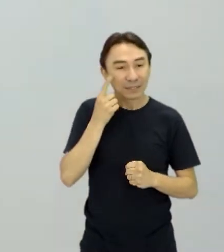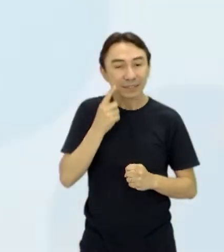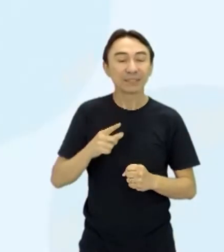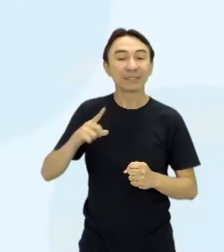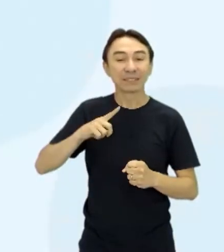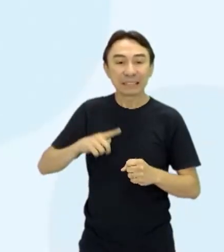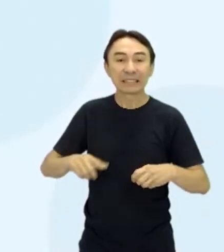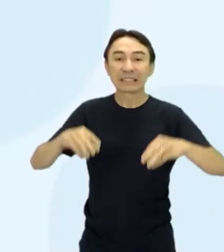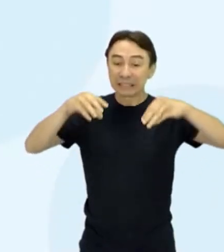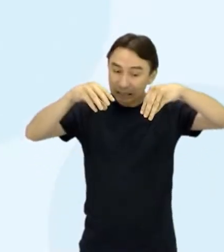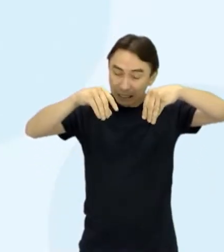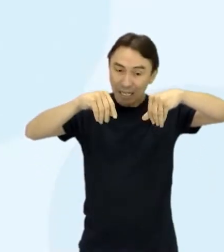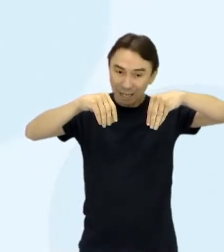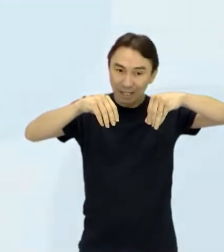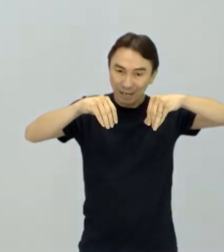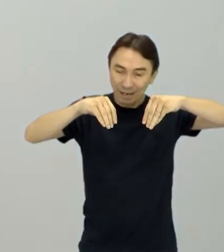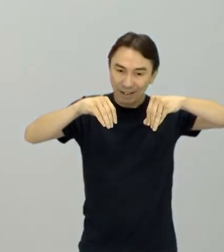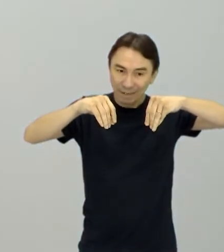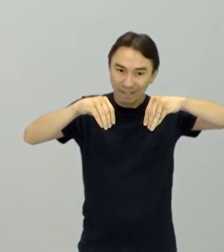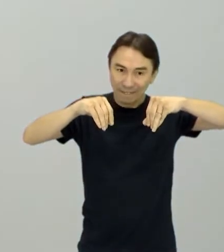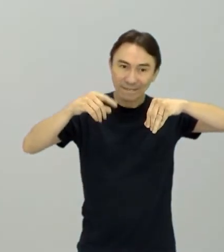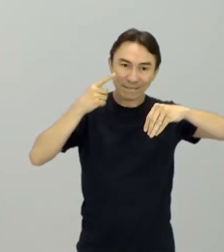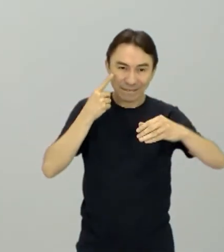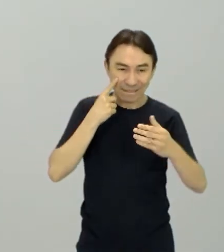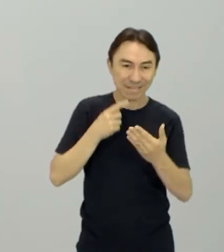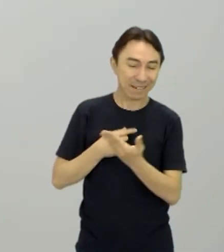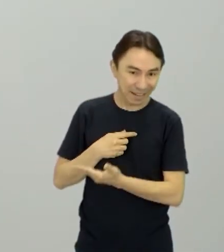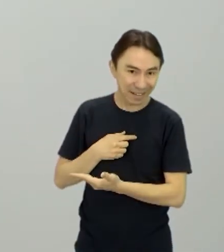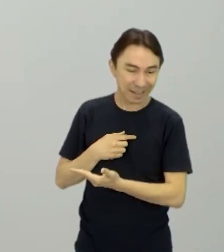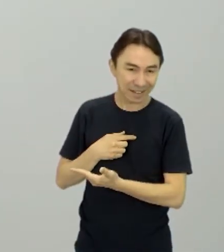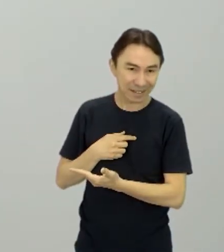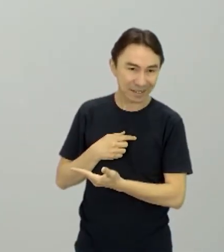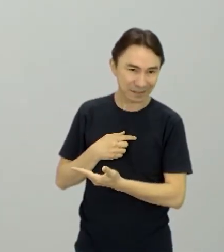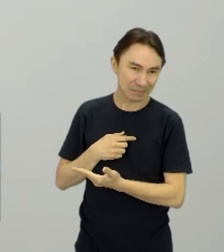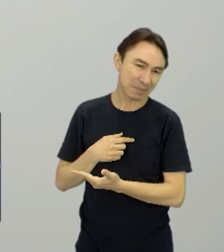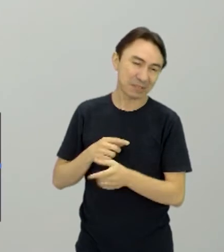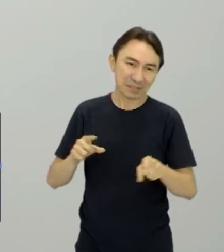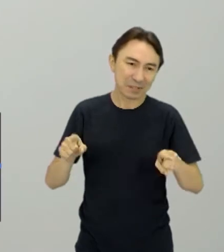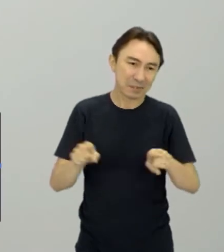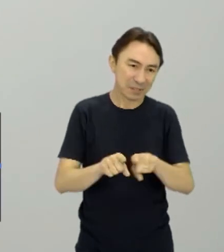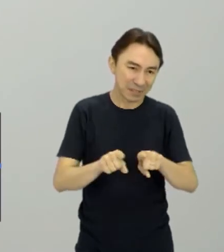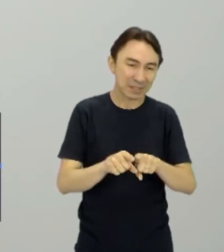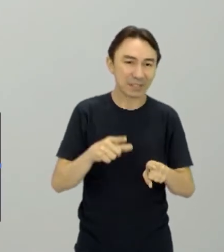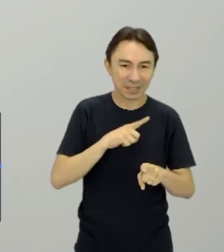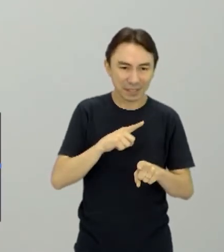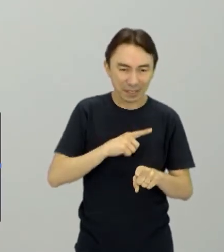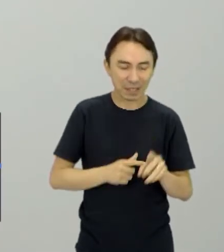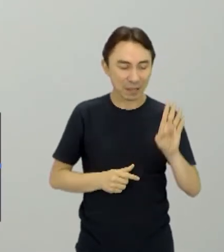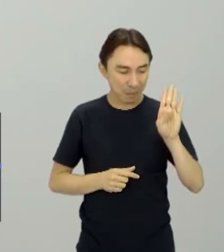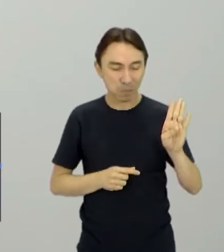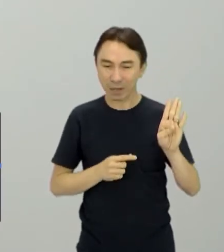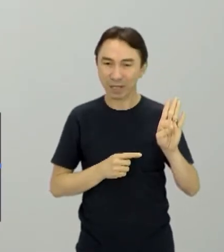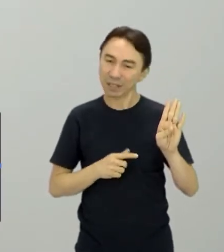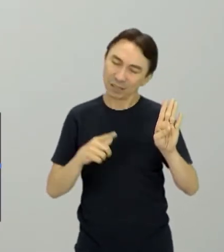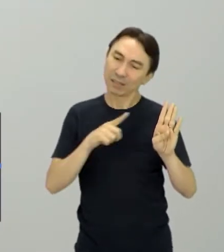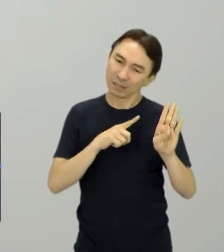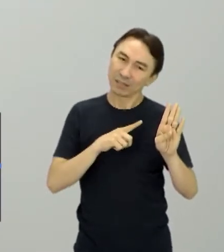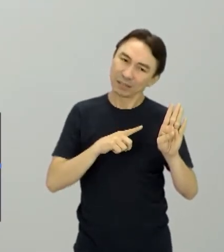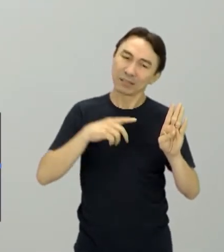mas considerar o achatamento pela alternativa B, né? Que eu acho que quem assinalou, eu não lembro quanto que você falou. Acho que